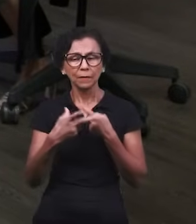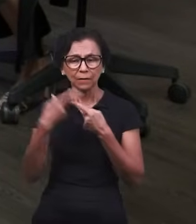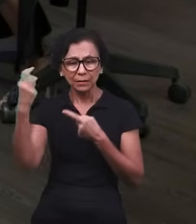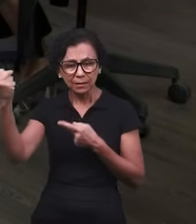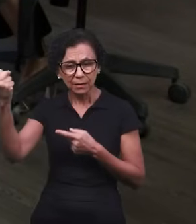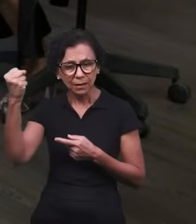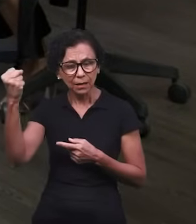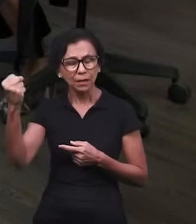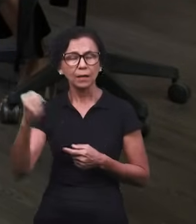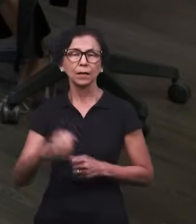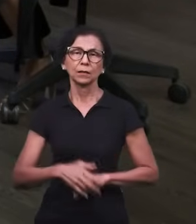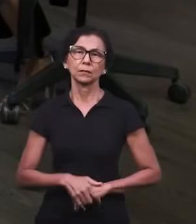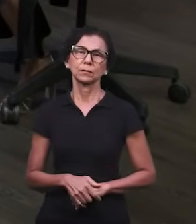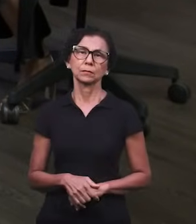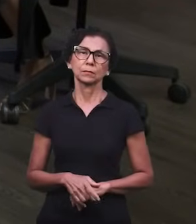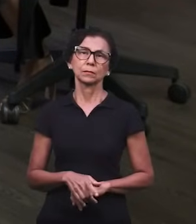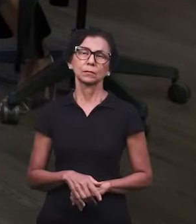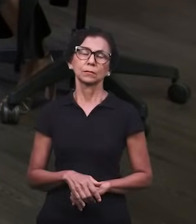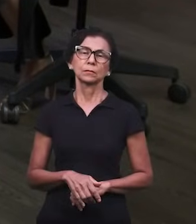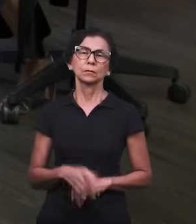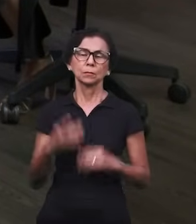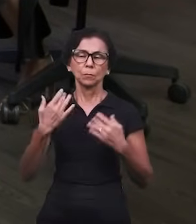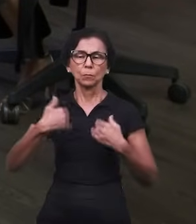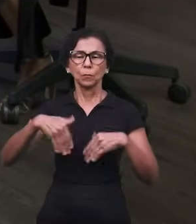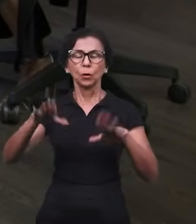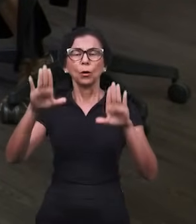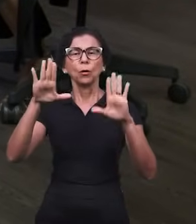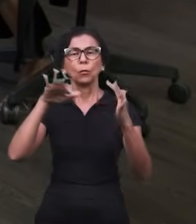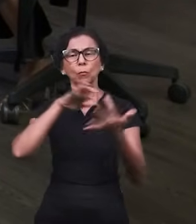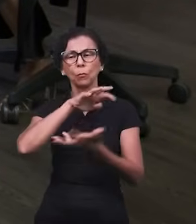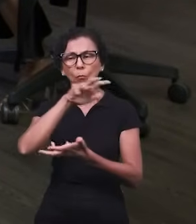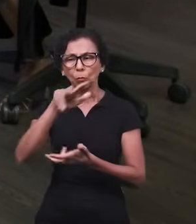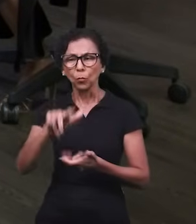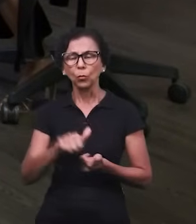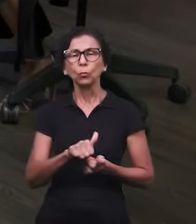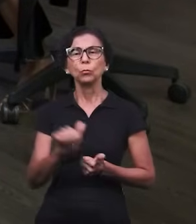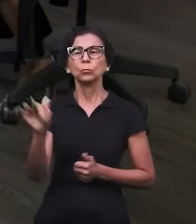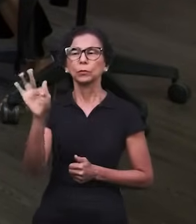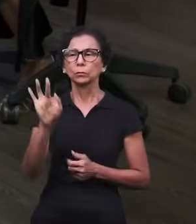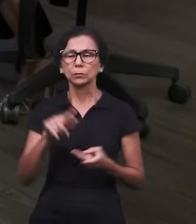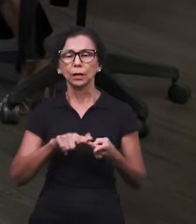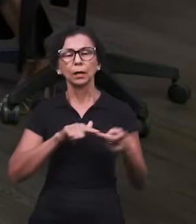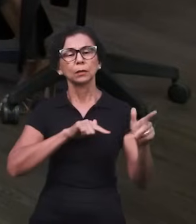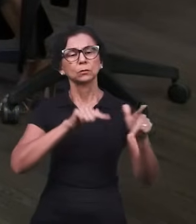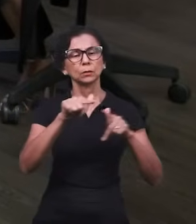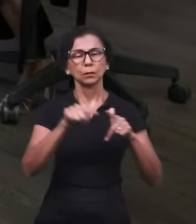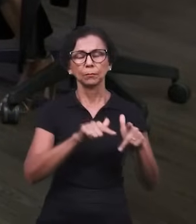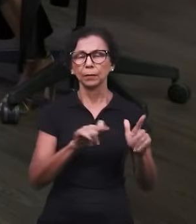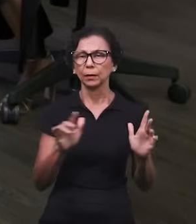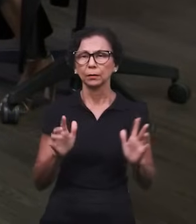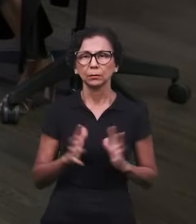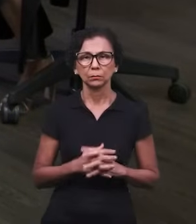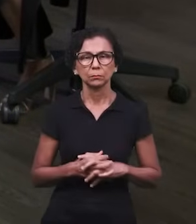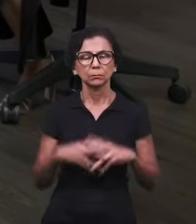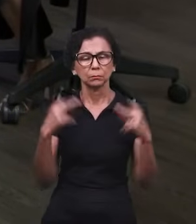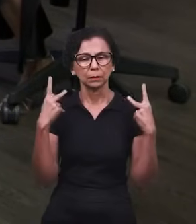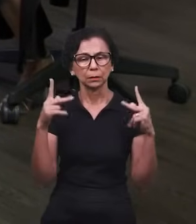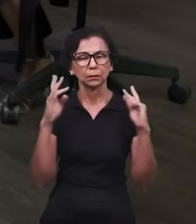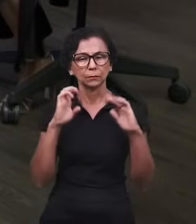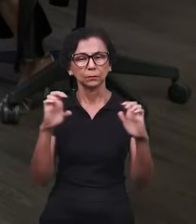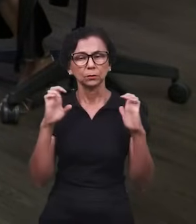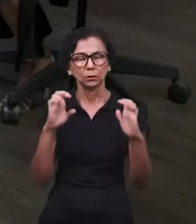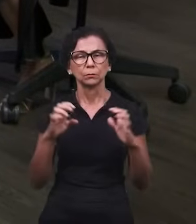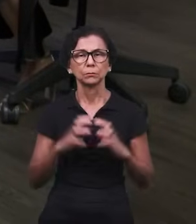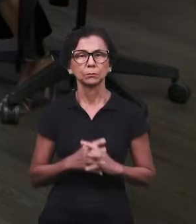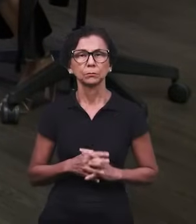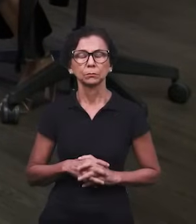da vida. Não é por acaso. Ide por todo mundo, ide pela faculdade, ide pelo trabalho, enfim, pregar o evangelho a